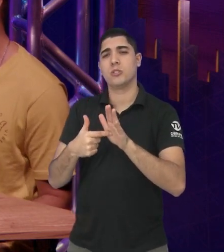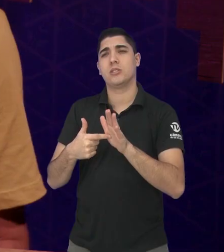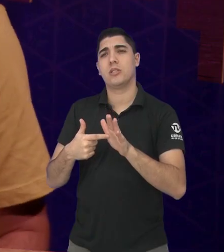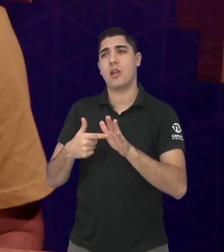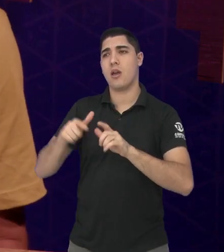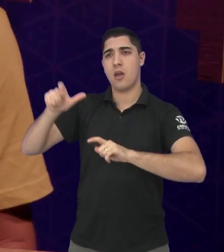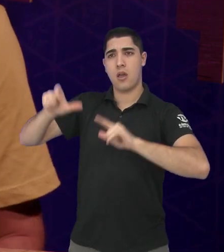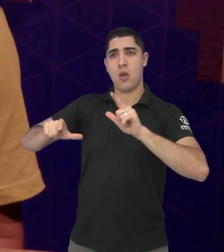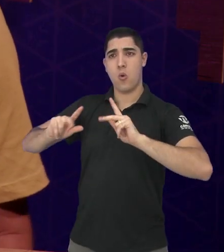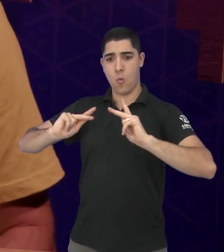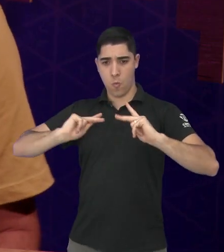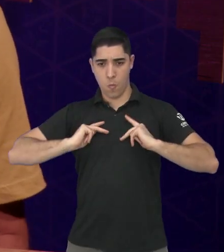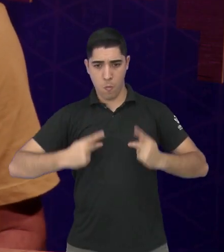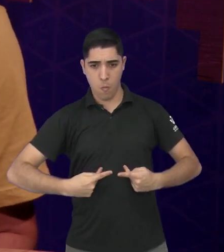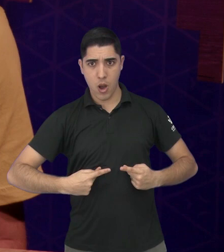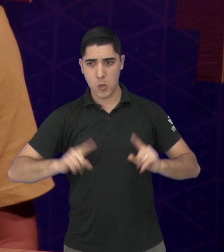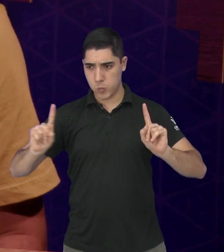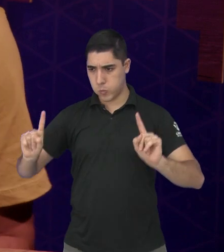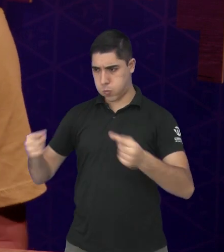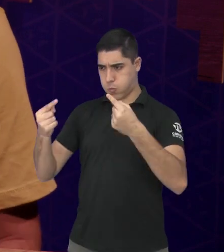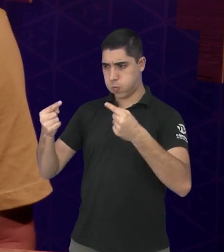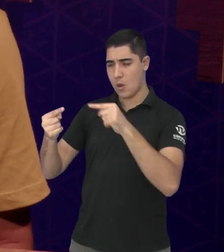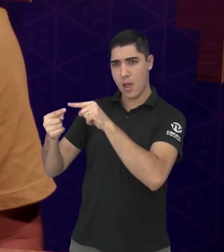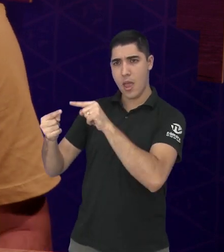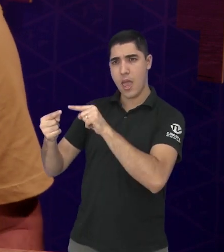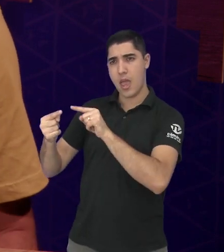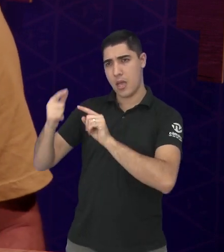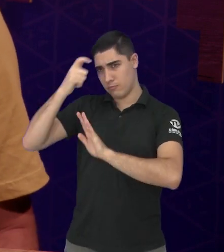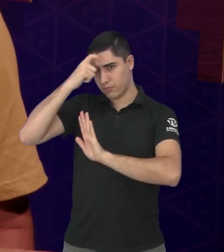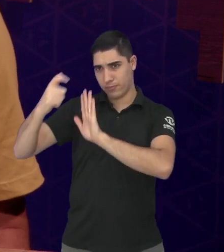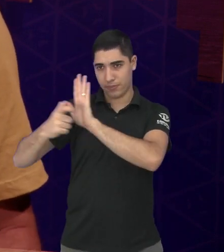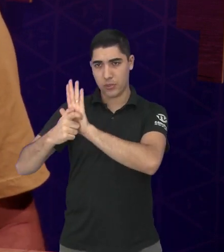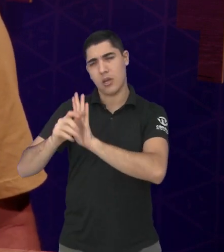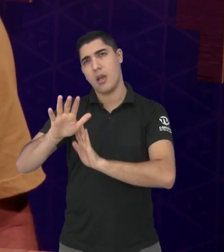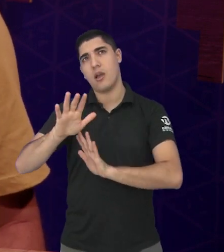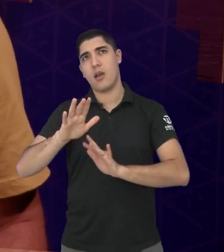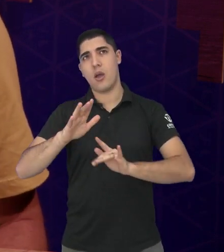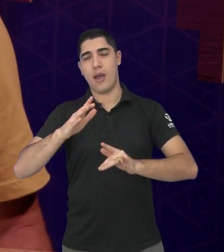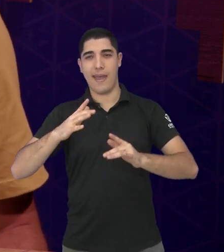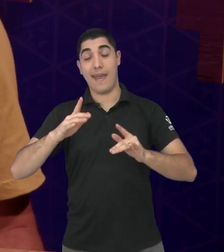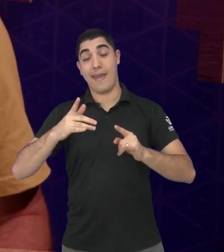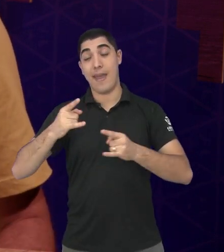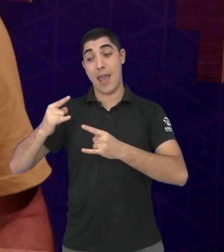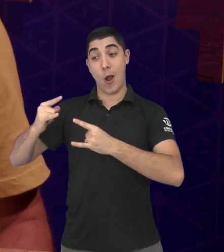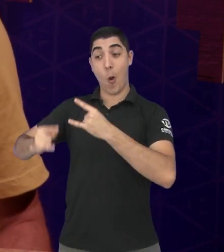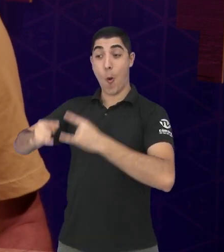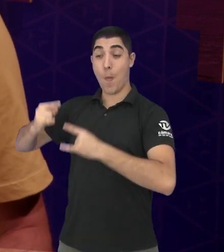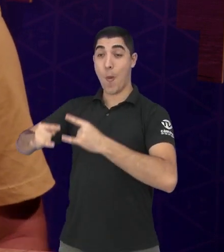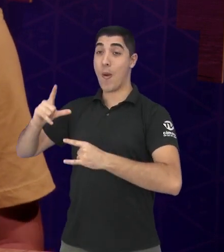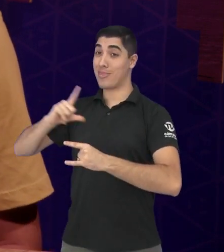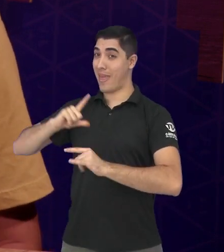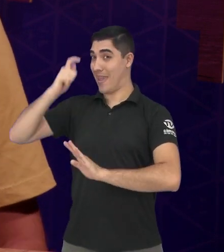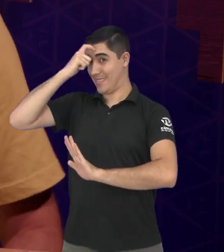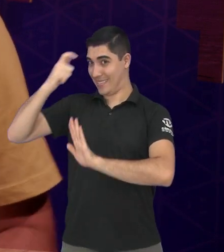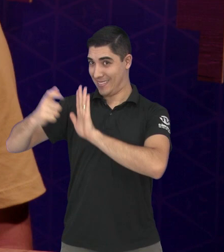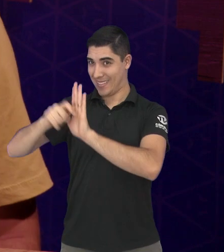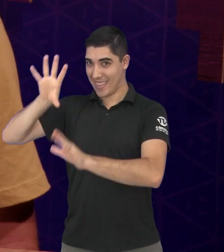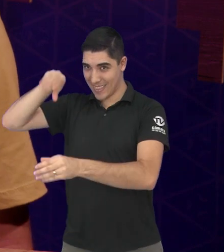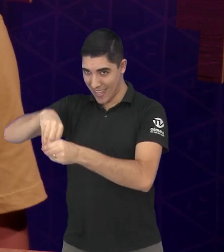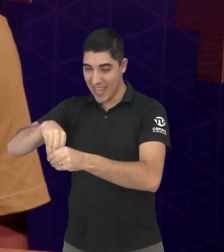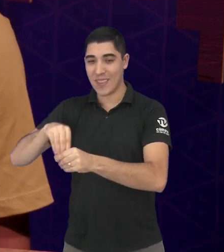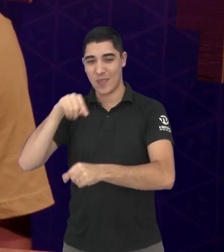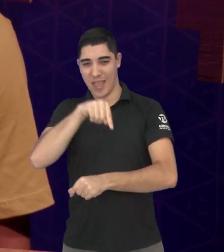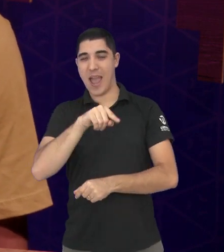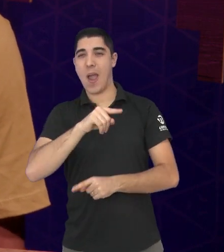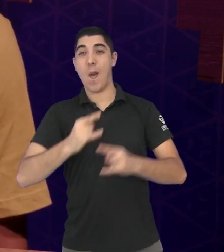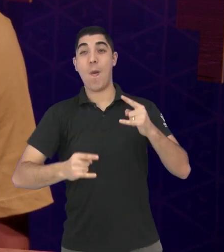replicantes, seres humanos com inteligência artificial, né? Aliás, seres humanos não, robôs com inteligência artificial que são usados pelos